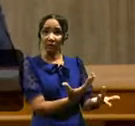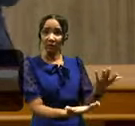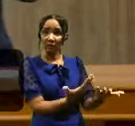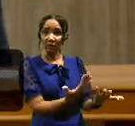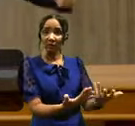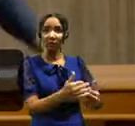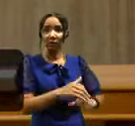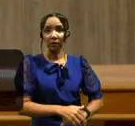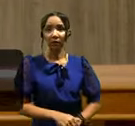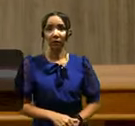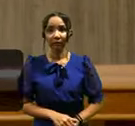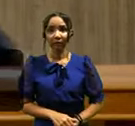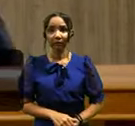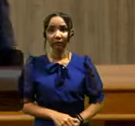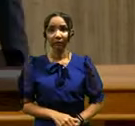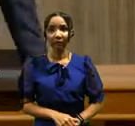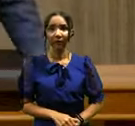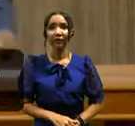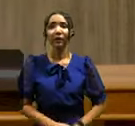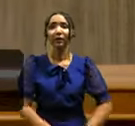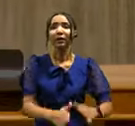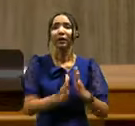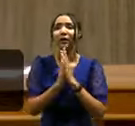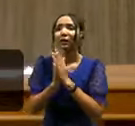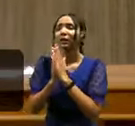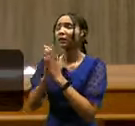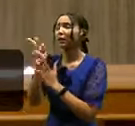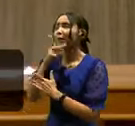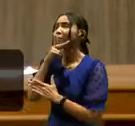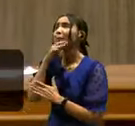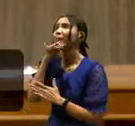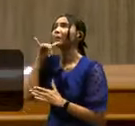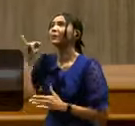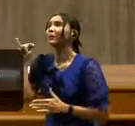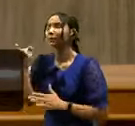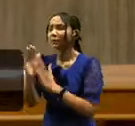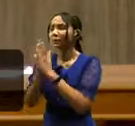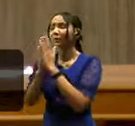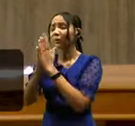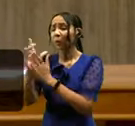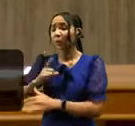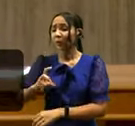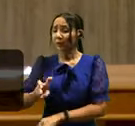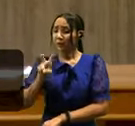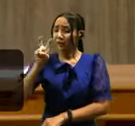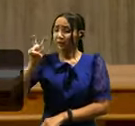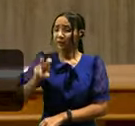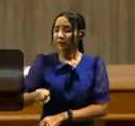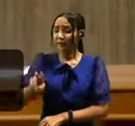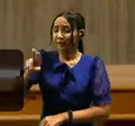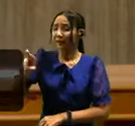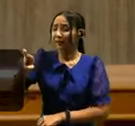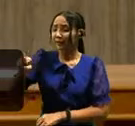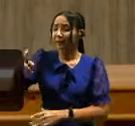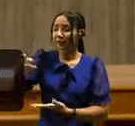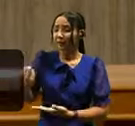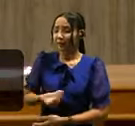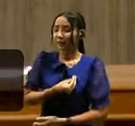eu tenho cinco irmã Eita pai pai manda